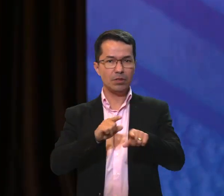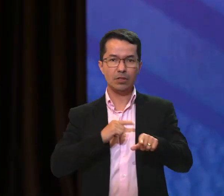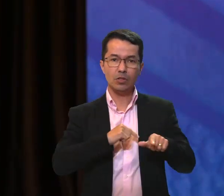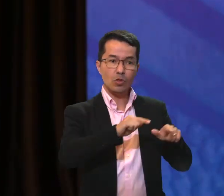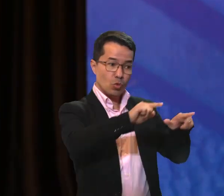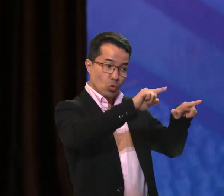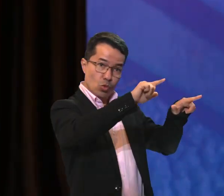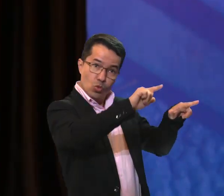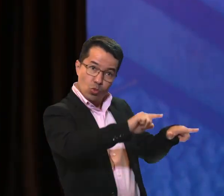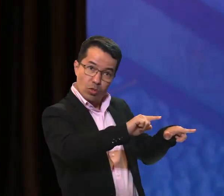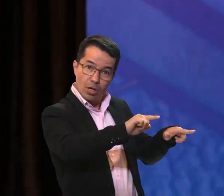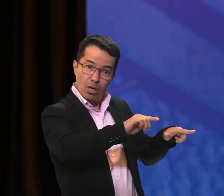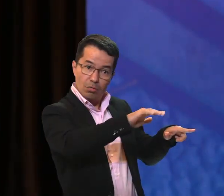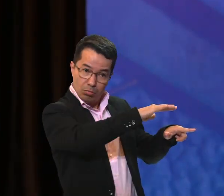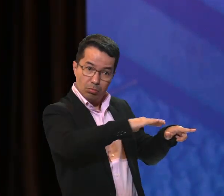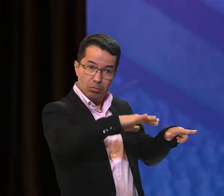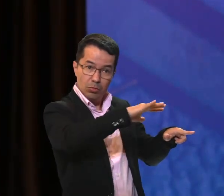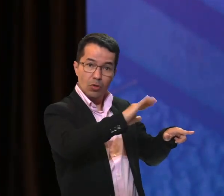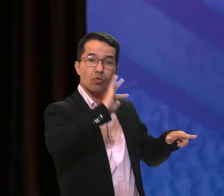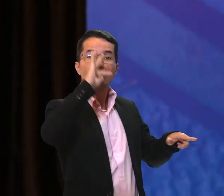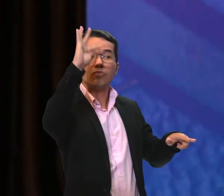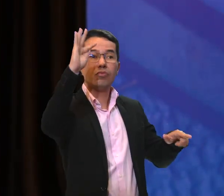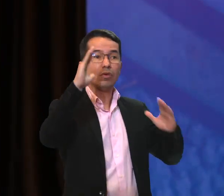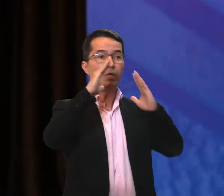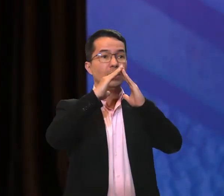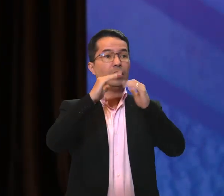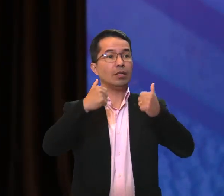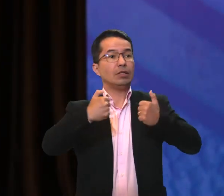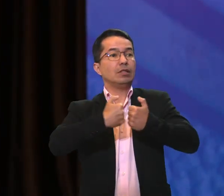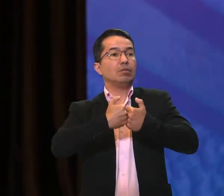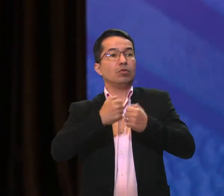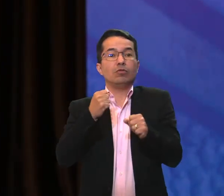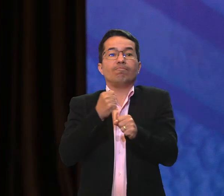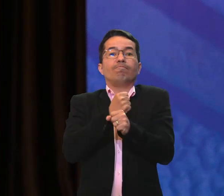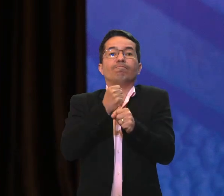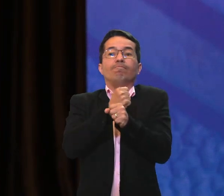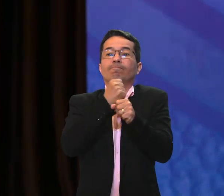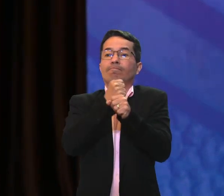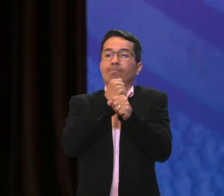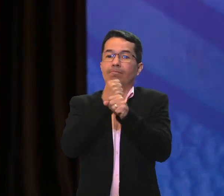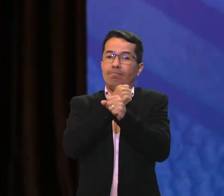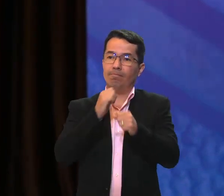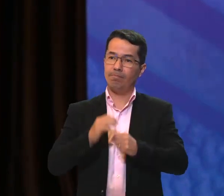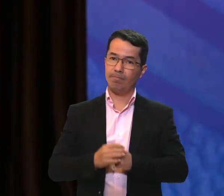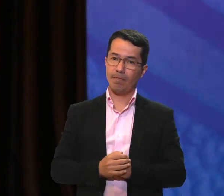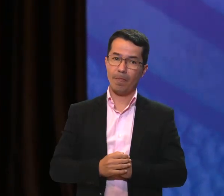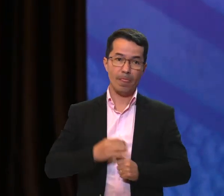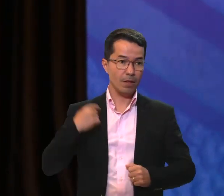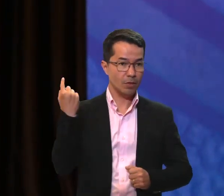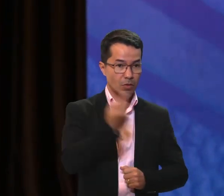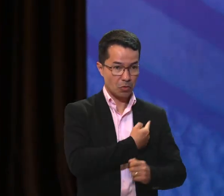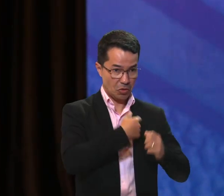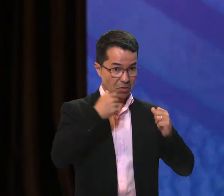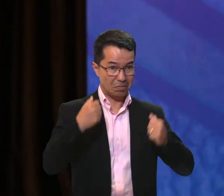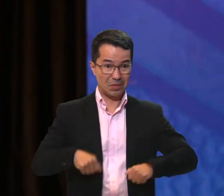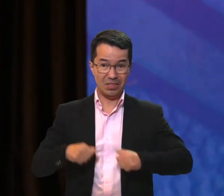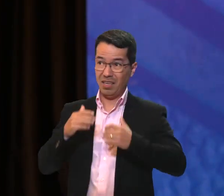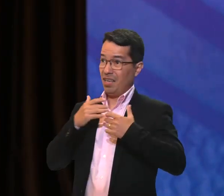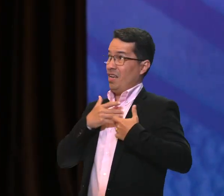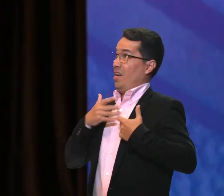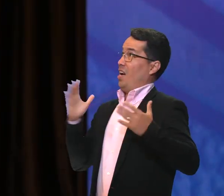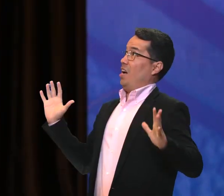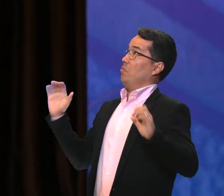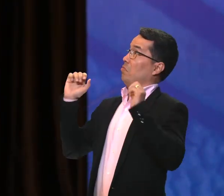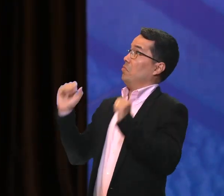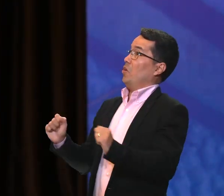templo é construído naquele lugar. Primeiro passo, precisamos de uma visita de Deus. Você quer que Deus cure a